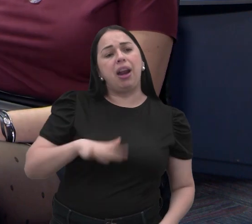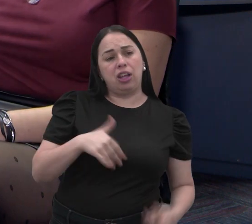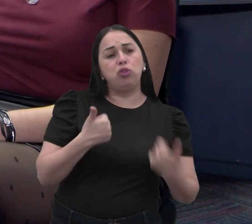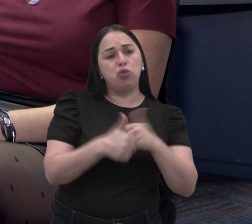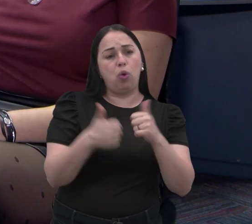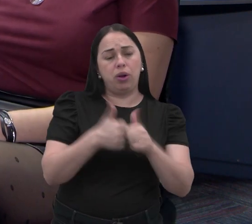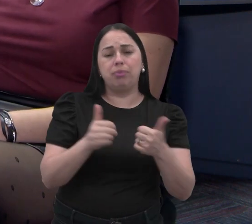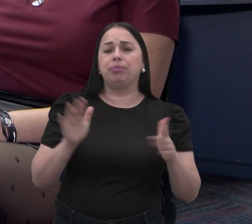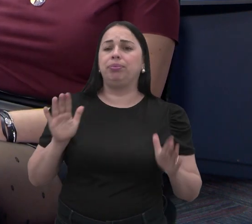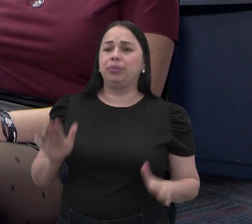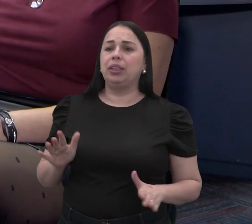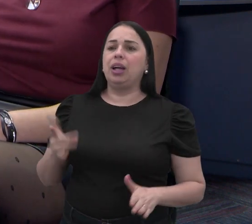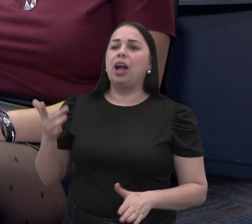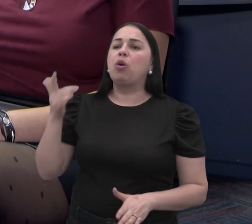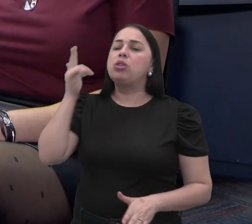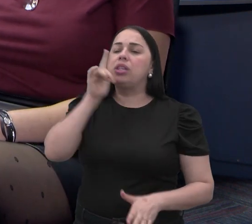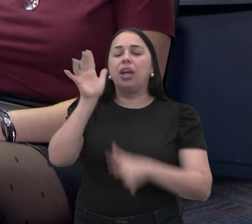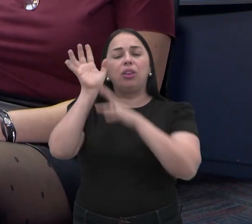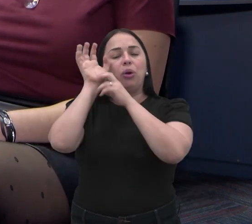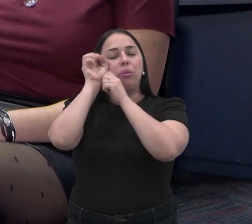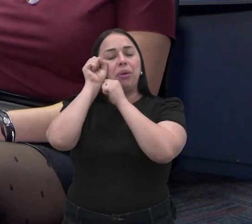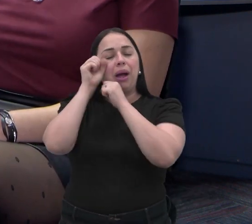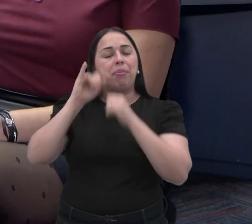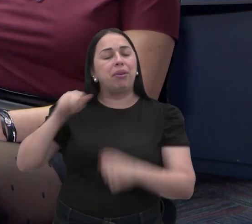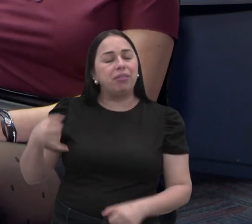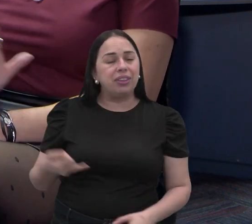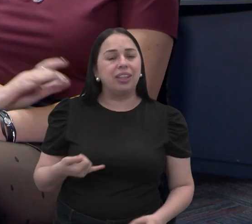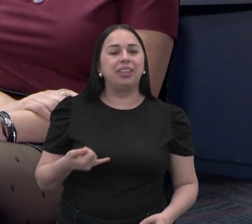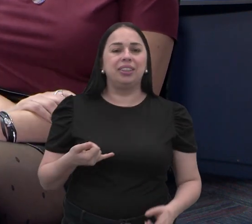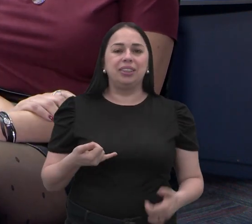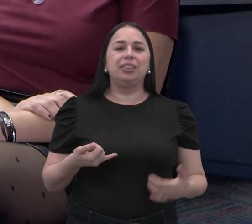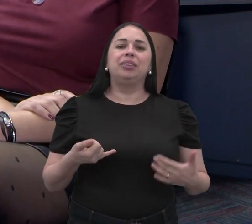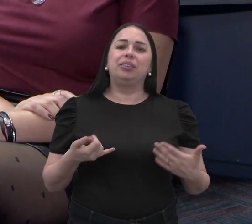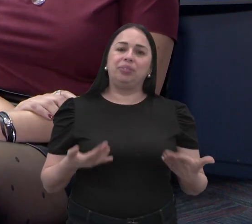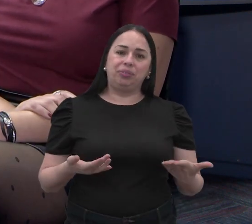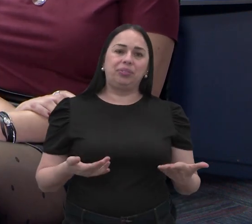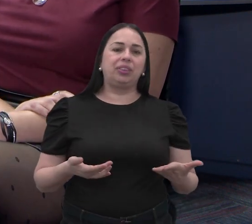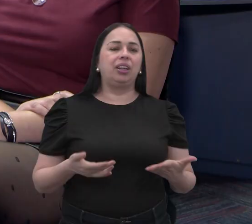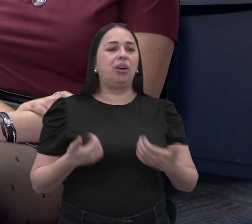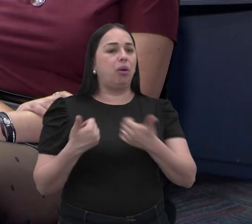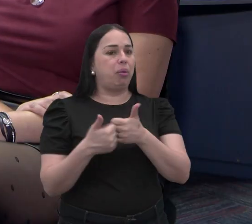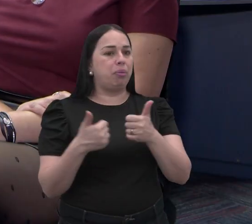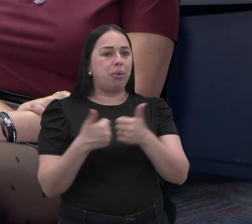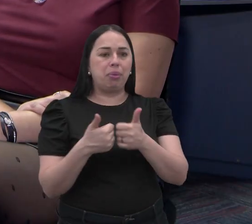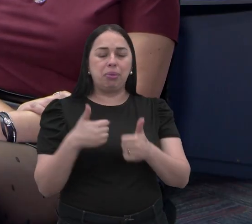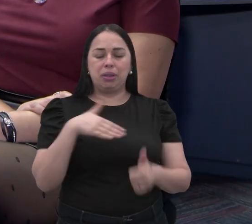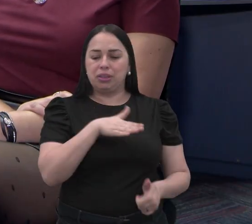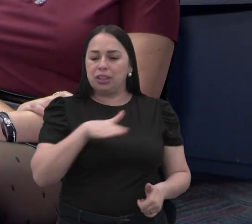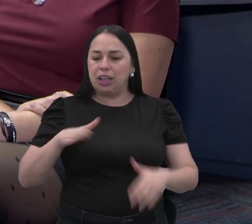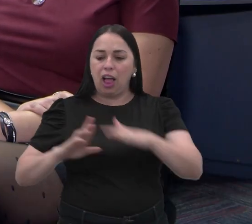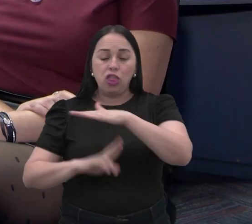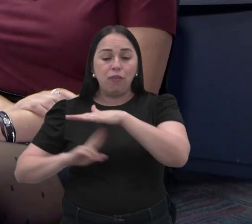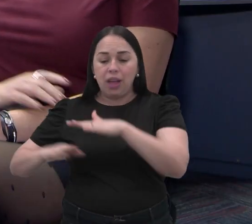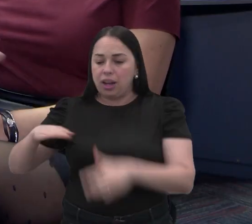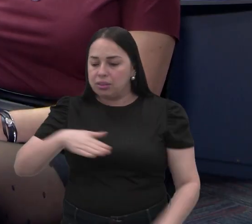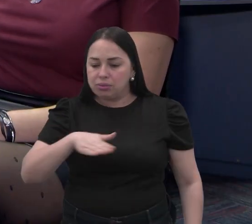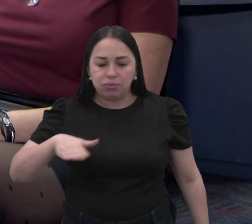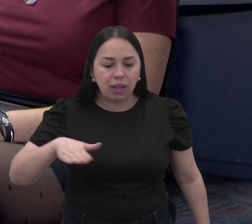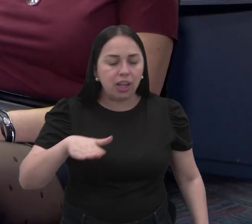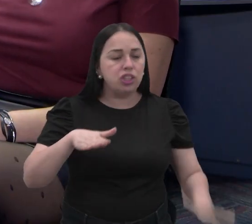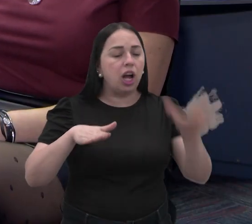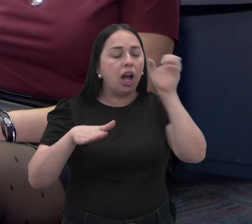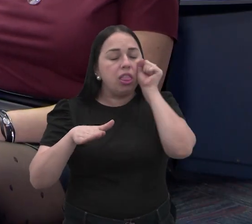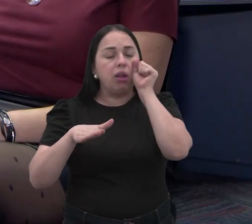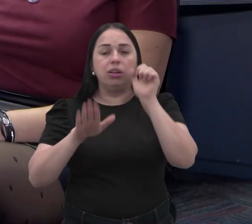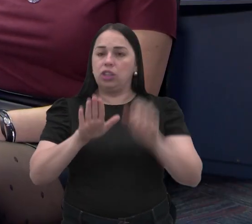porque, assim, você conseguia dar uma descansada também, né? Dava pra dar uma cochilada no ônibus. O ônibus nem saía da plataforma, eu já estava dormindo. Uma vez já eu